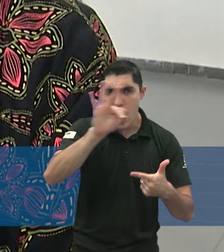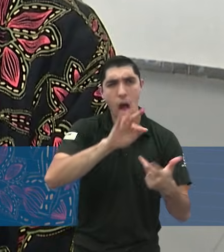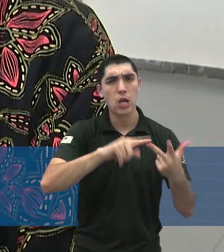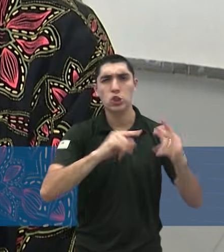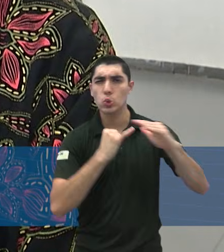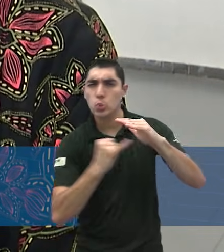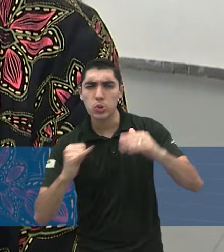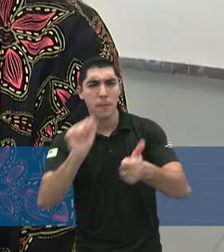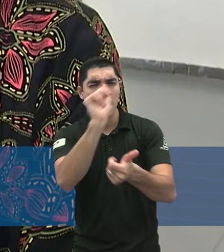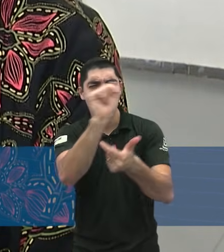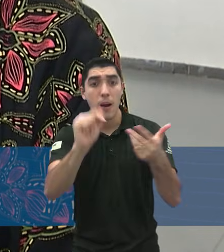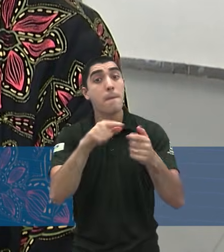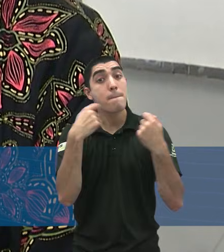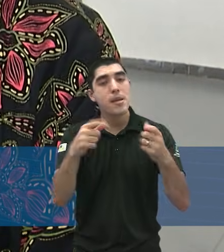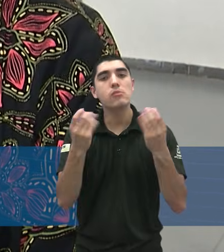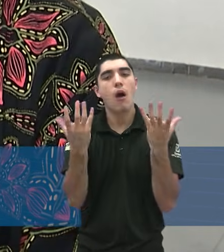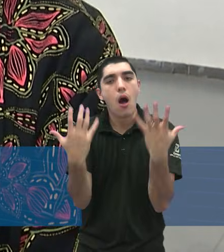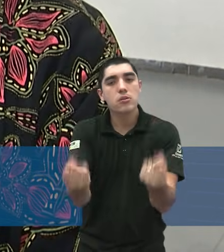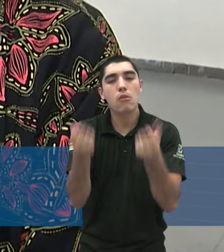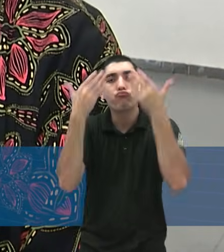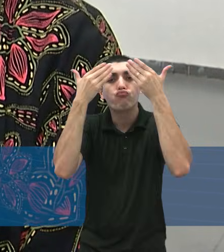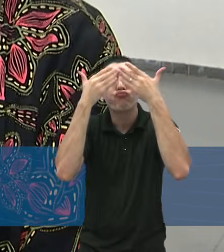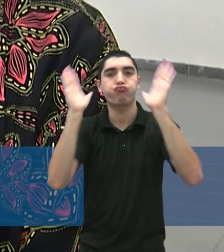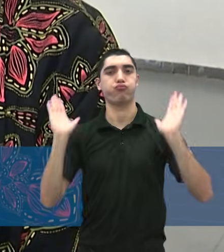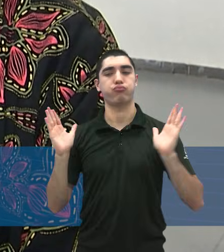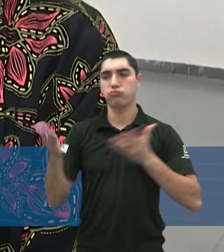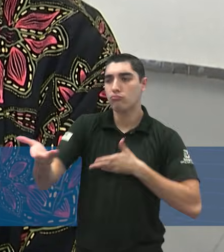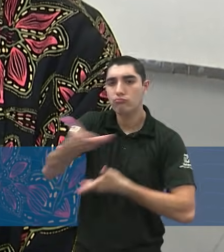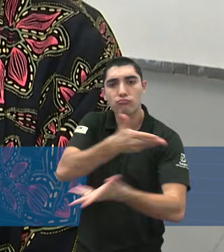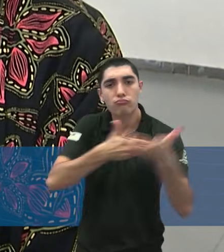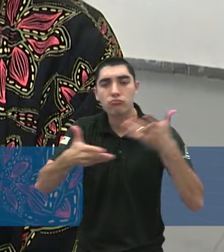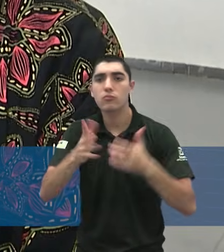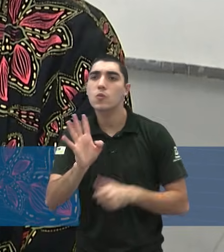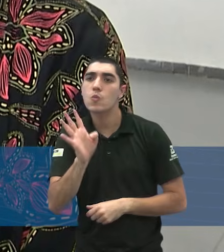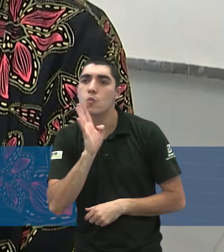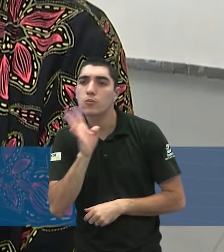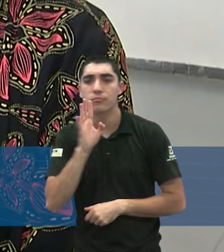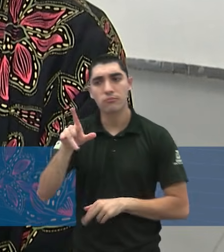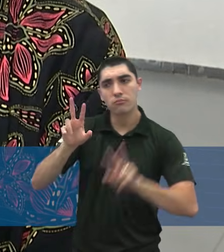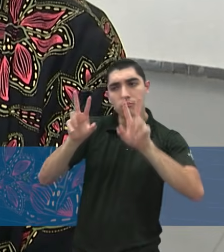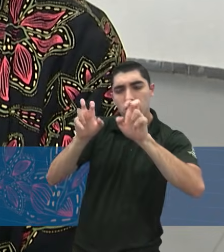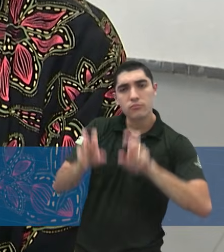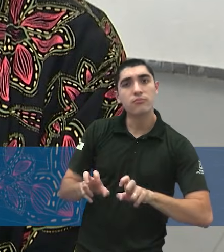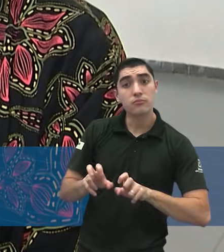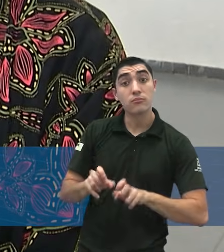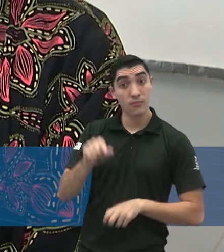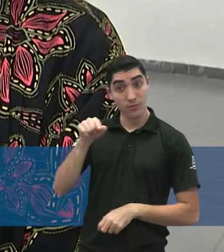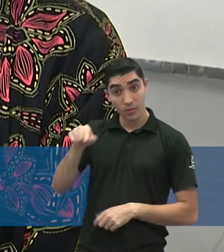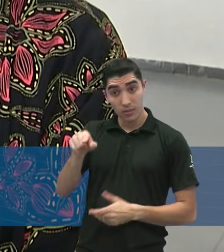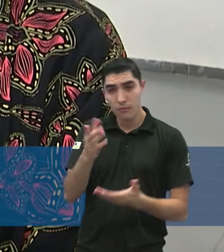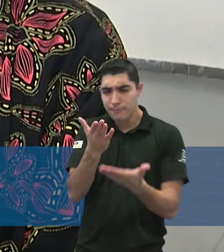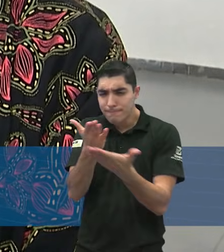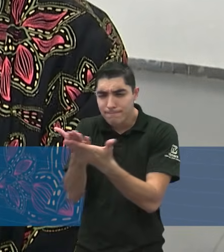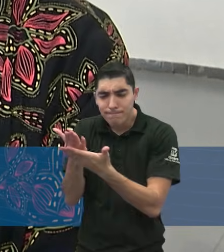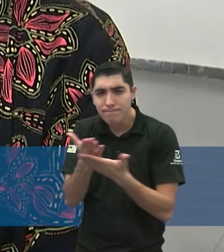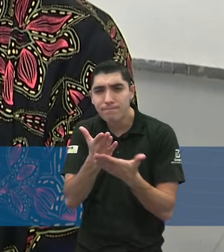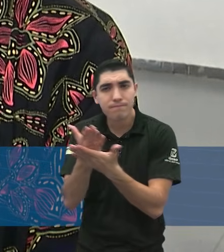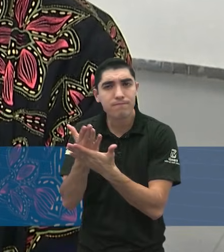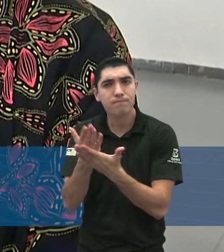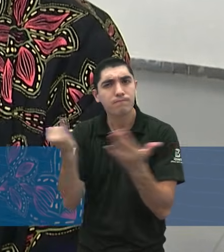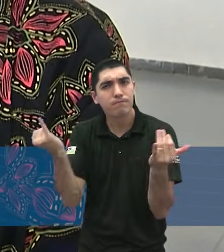para esse diálogo necessário, para essa formação e essa formação